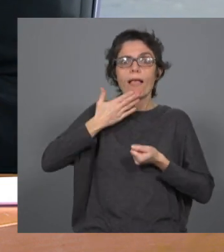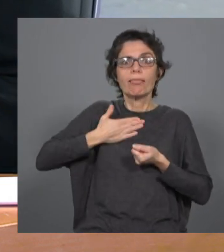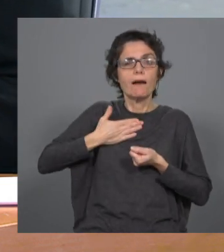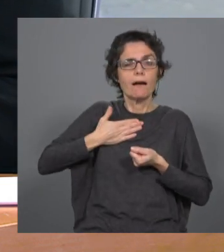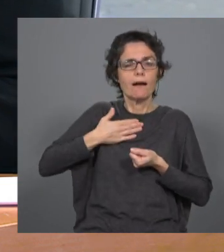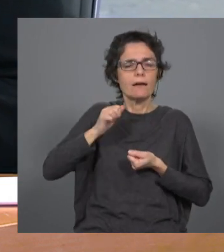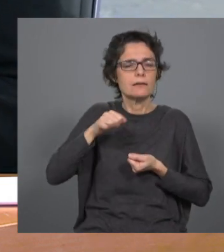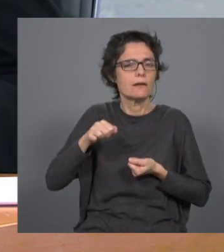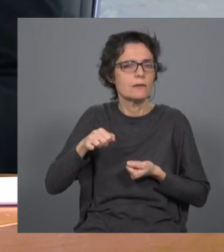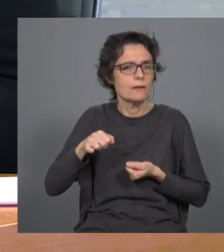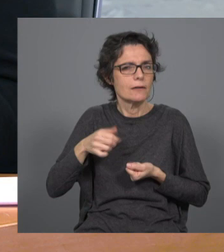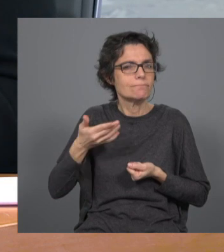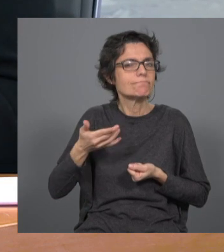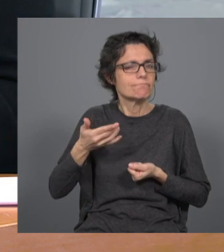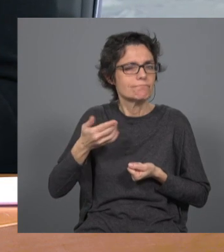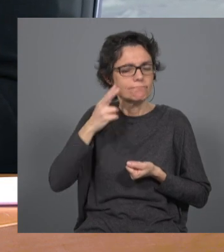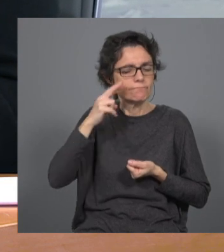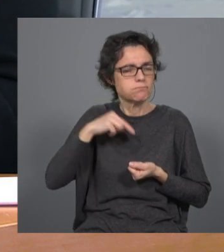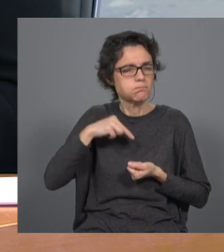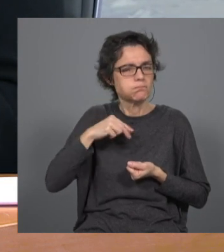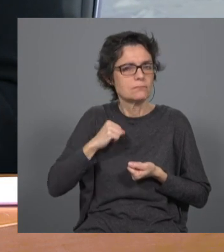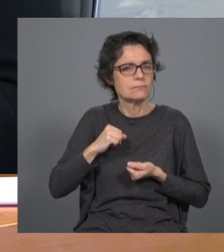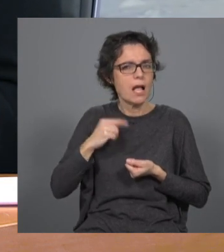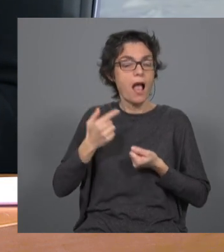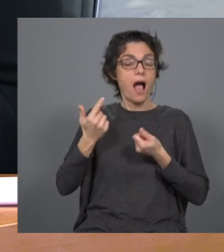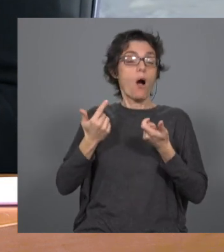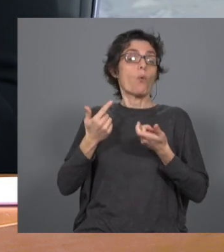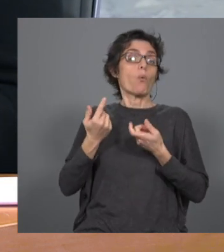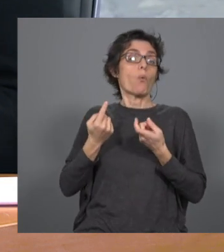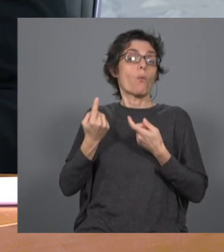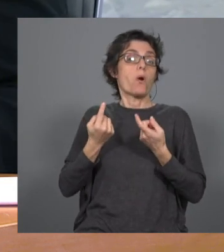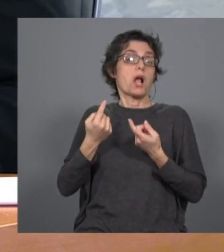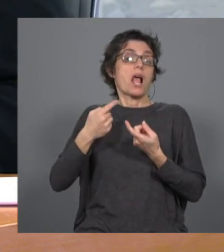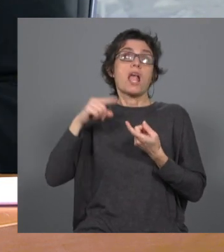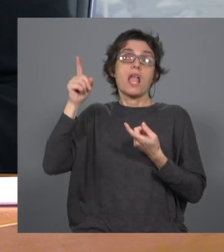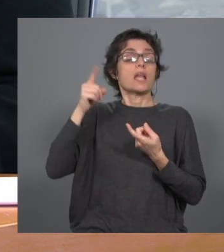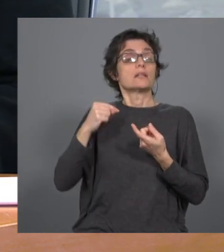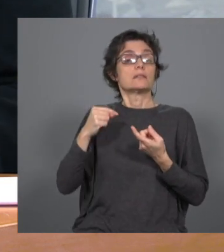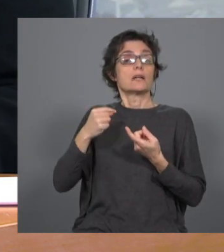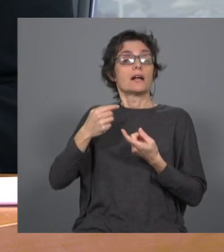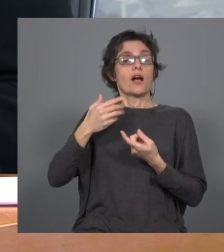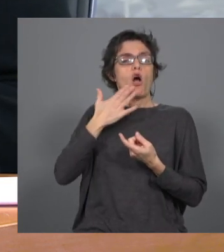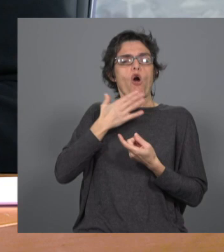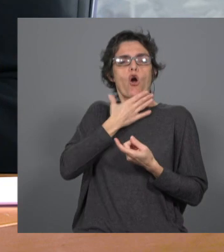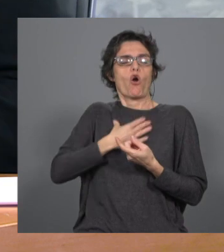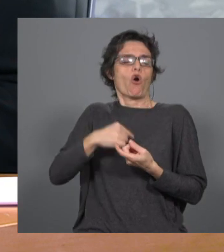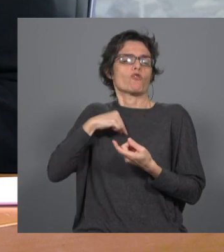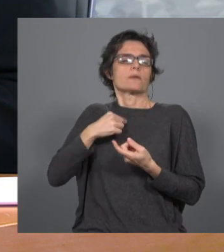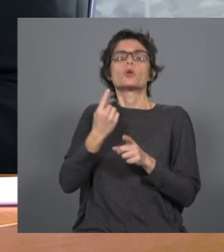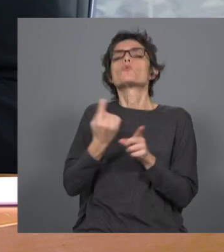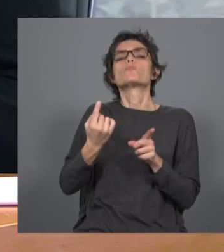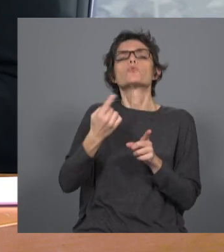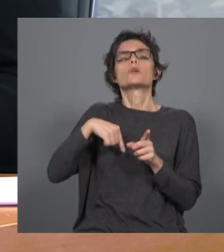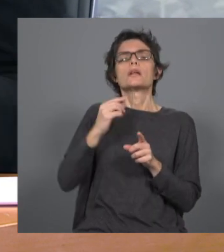vai à espera de que Ele tenha outro trato diferente e orgulhosamente porque cumprimos, o Senhor há de nos tratar de outra